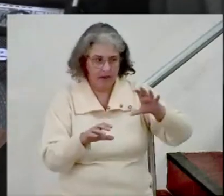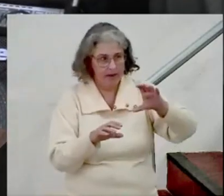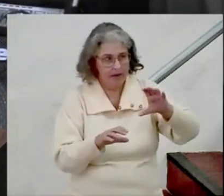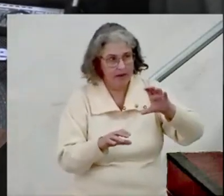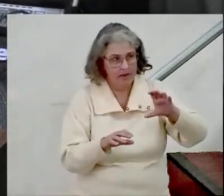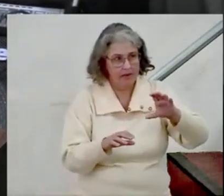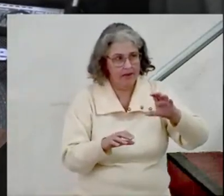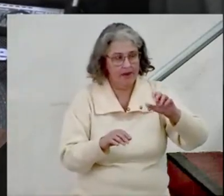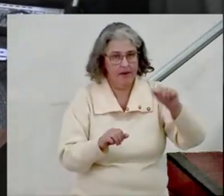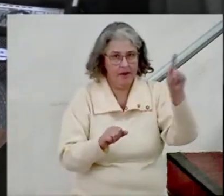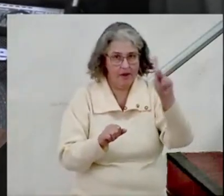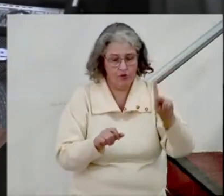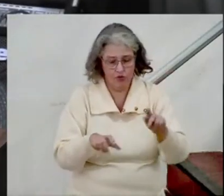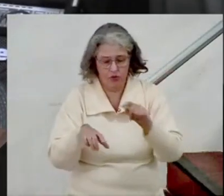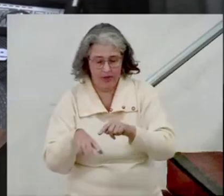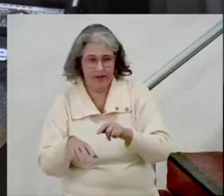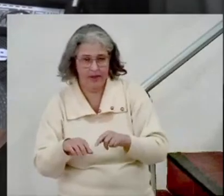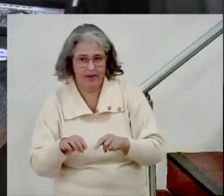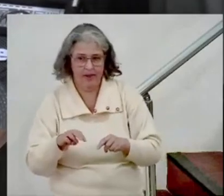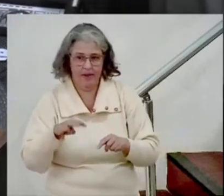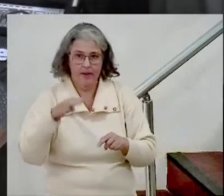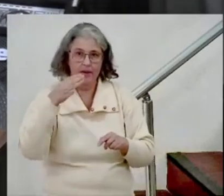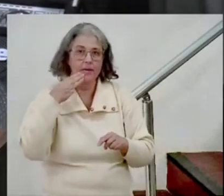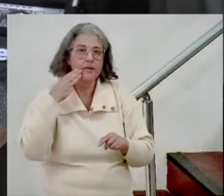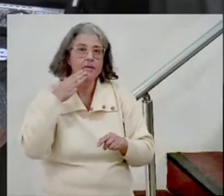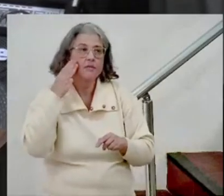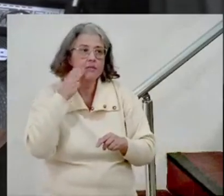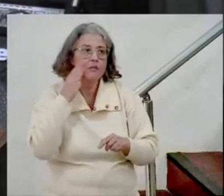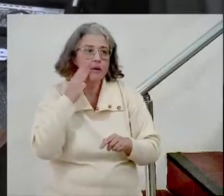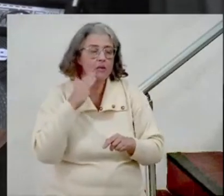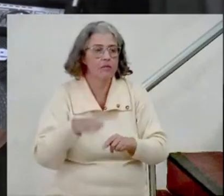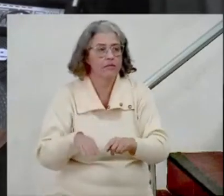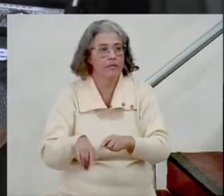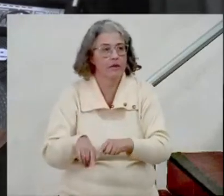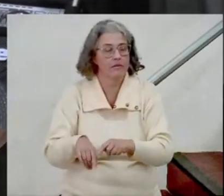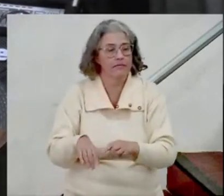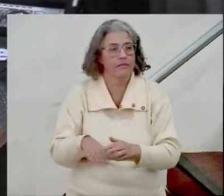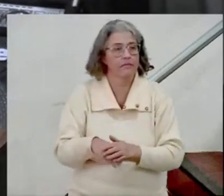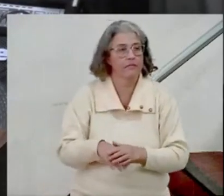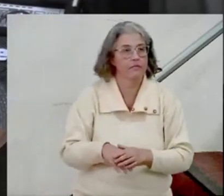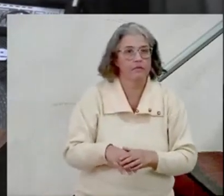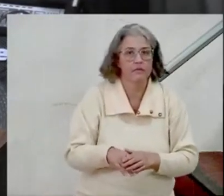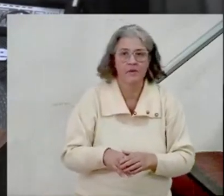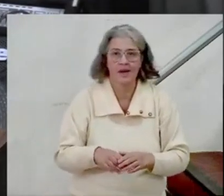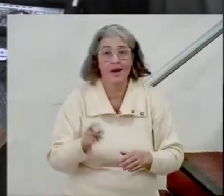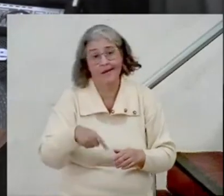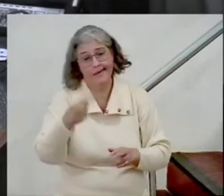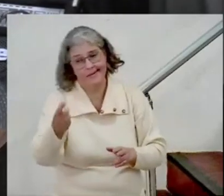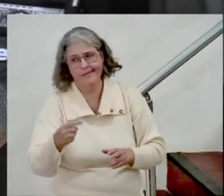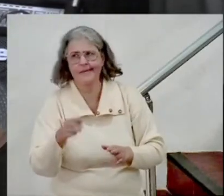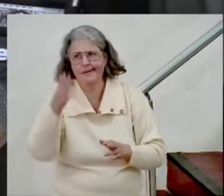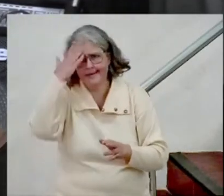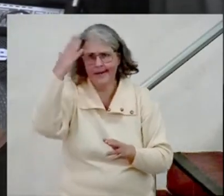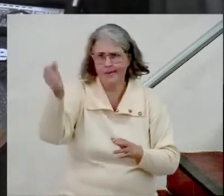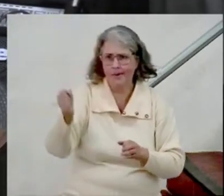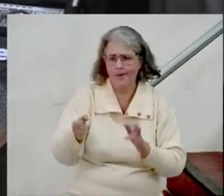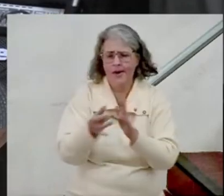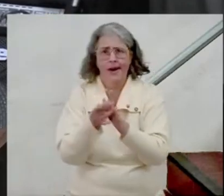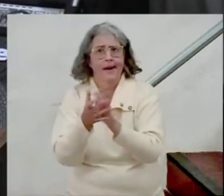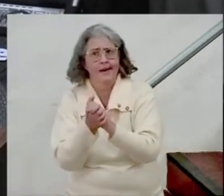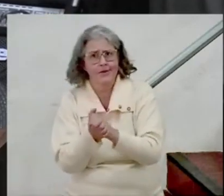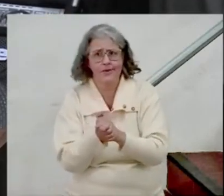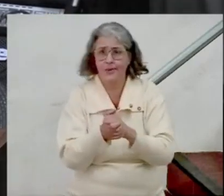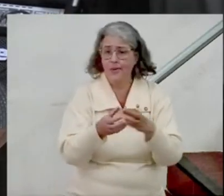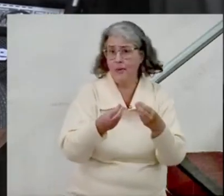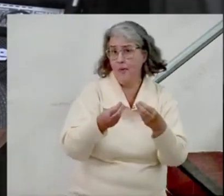a.C. No entanto, você sabe que Salomão amou mulheres estrangeiras, casou-se com adoradoras de deuses estranhos, e o reino